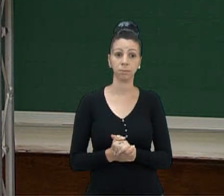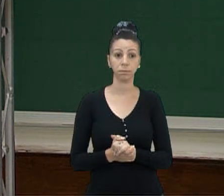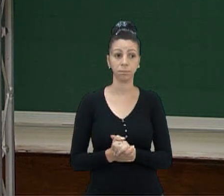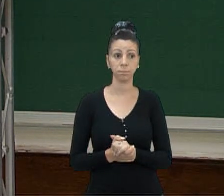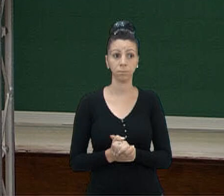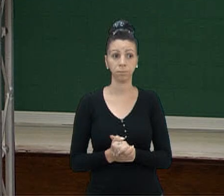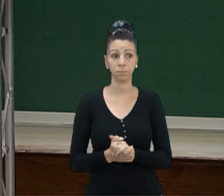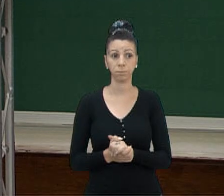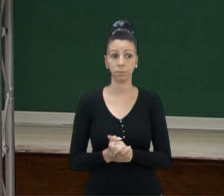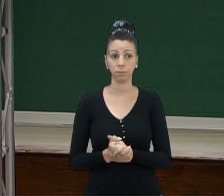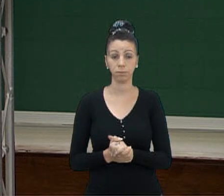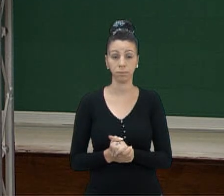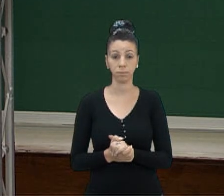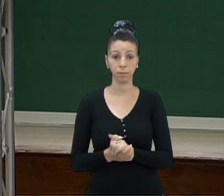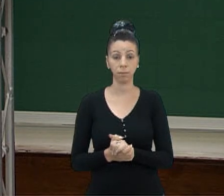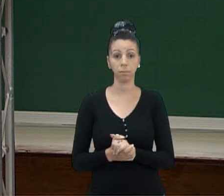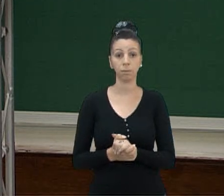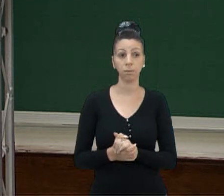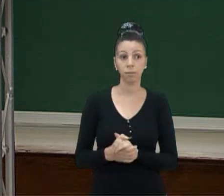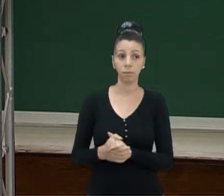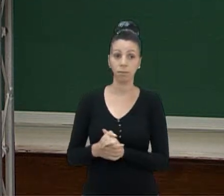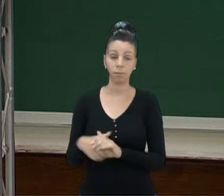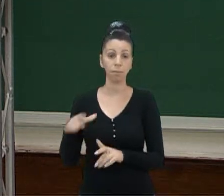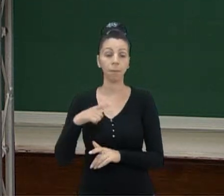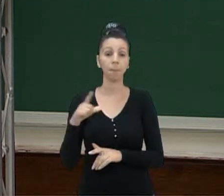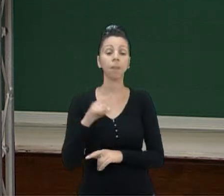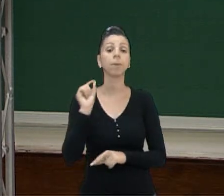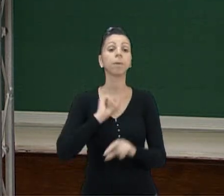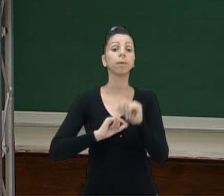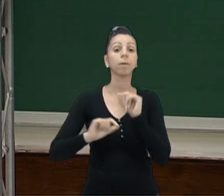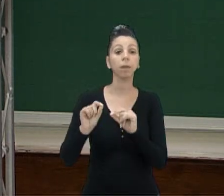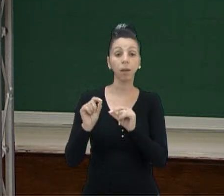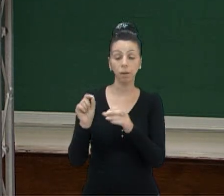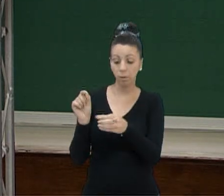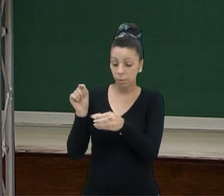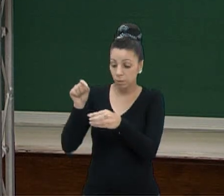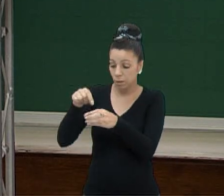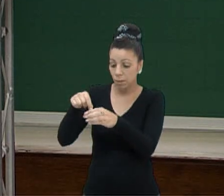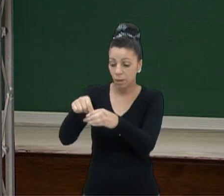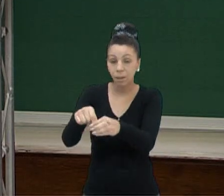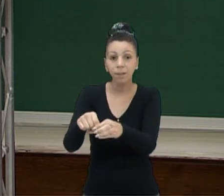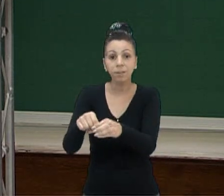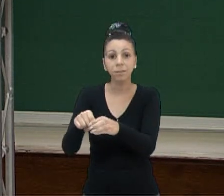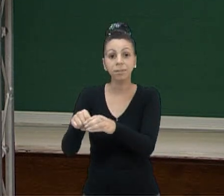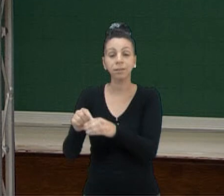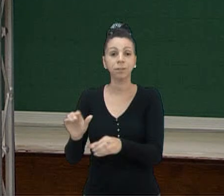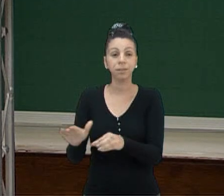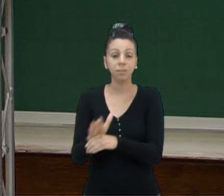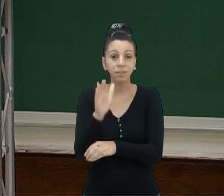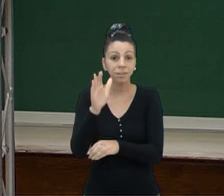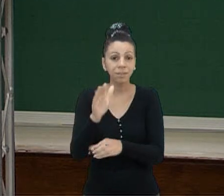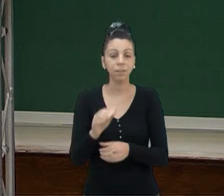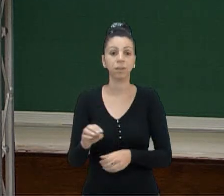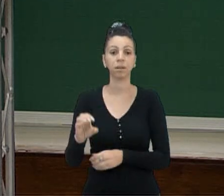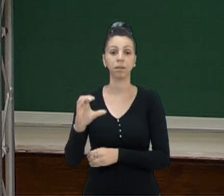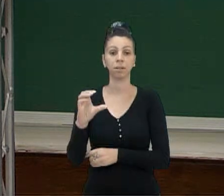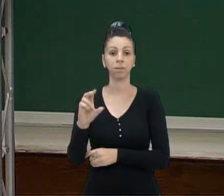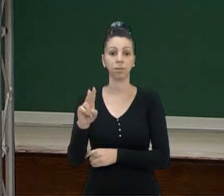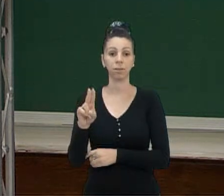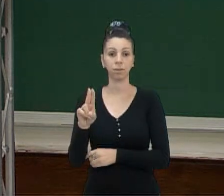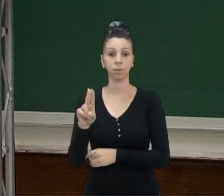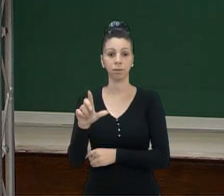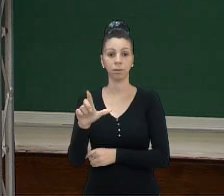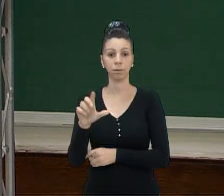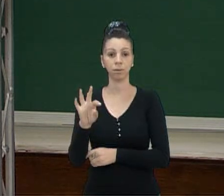que são as áreas cultivadas. Então, tem a ver com aquela ideia que a gente viu lá das planícies centrais, né? Nesta região toda